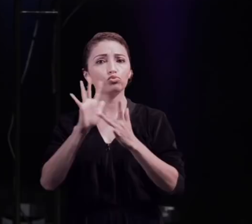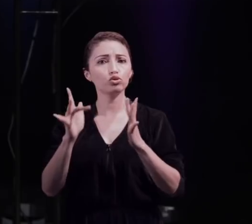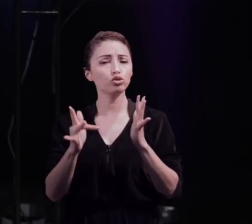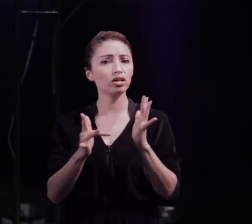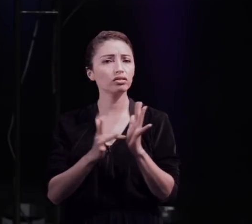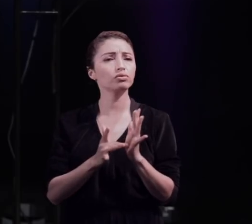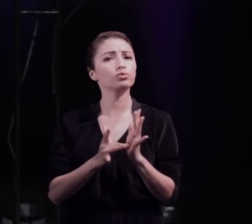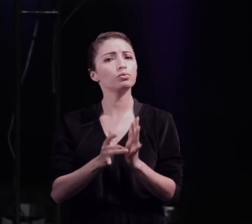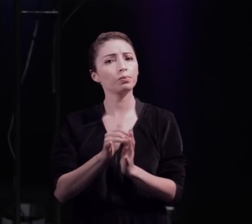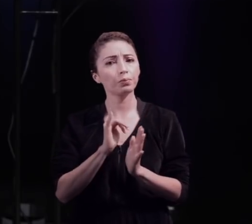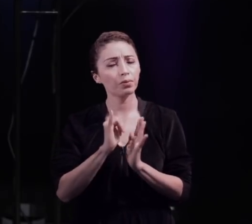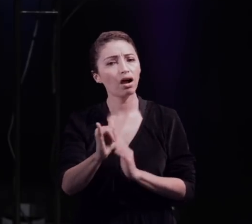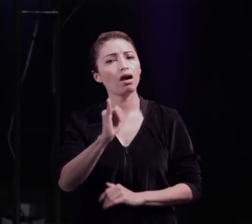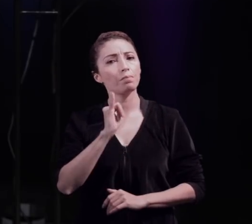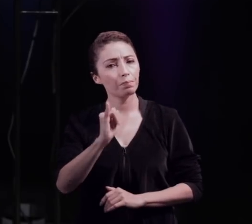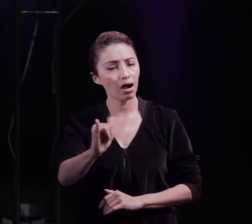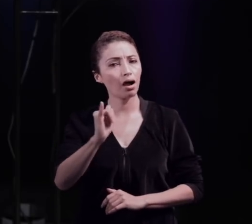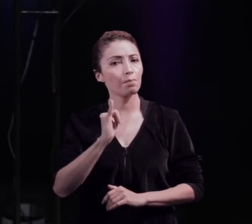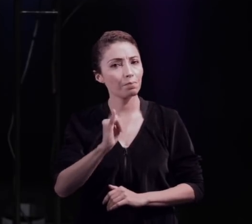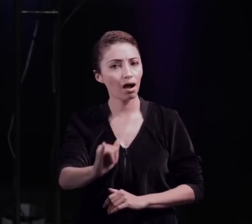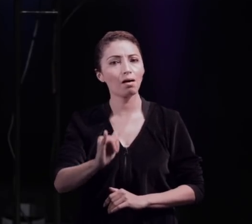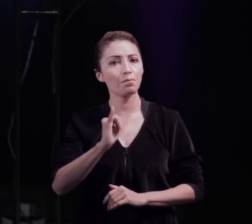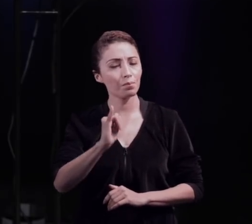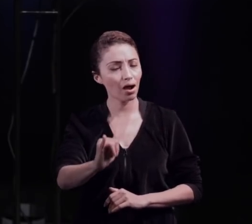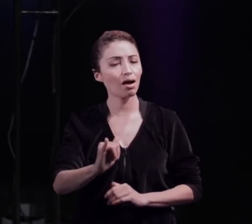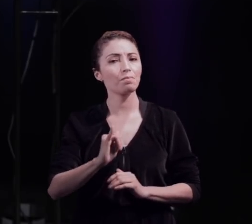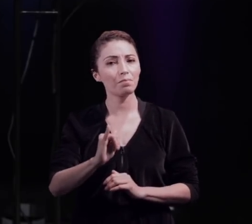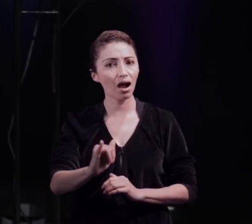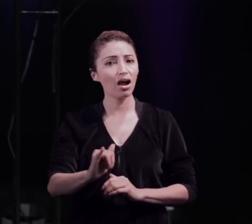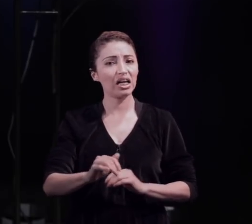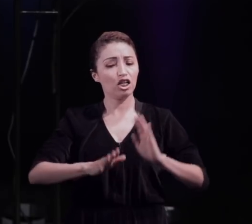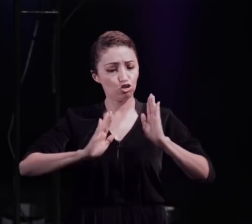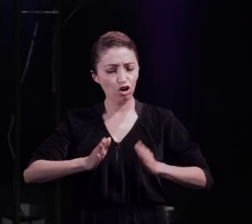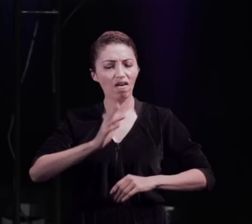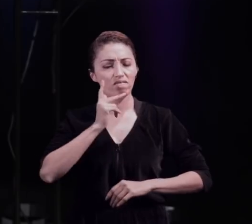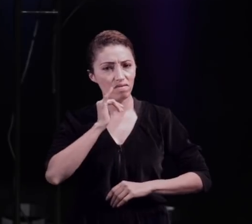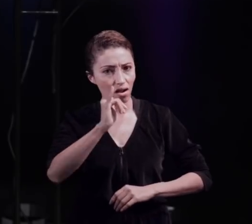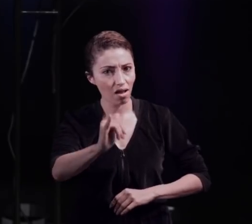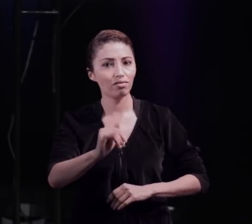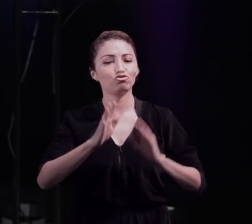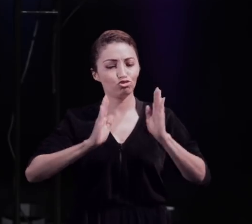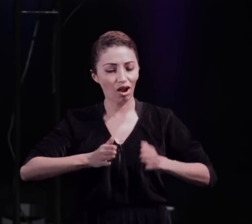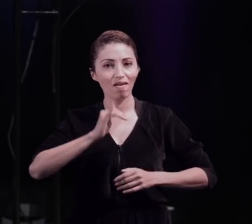Jesus vem repetindo a expressão: estas coisas vos tenho